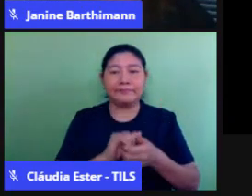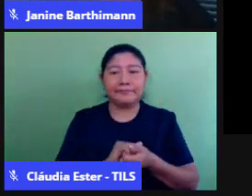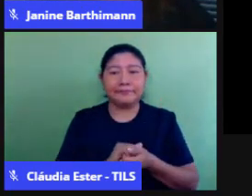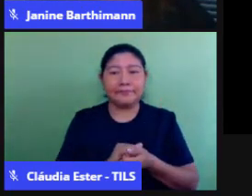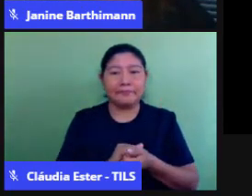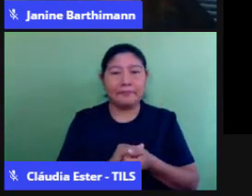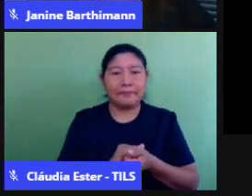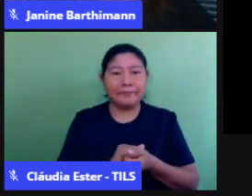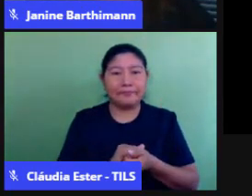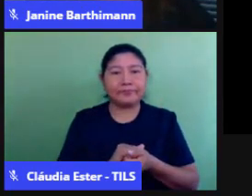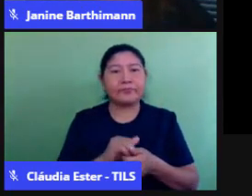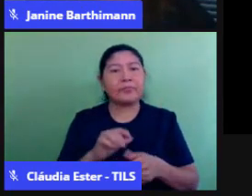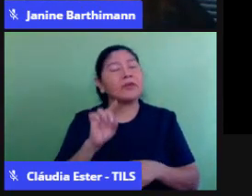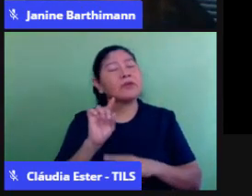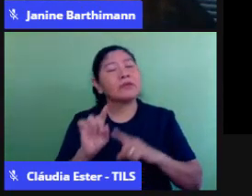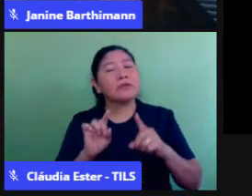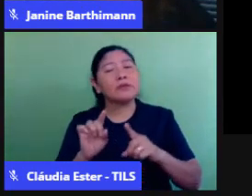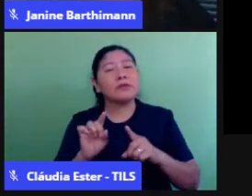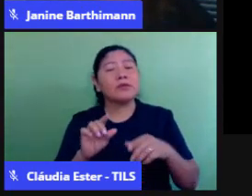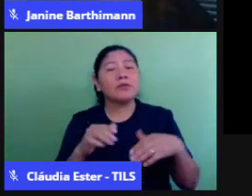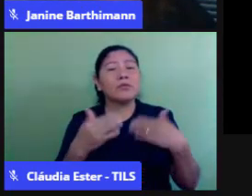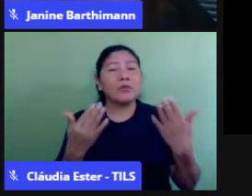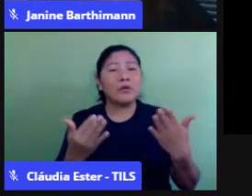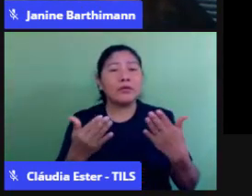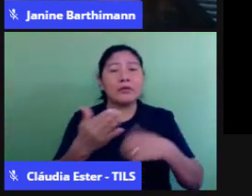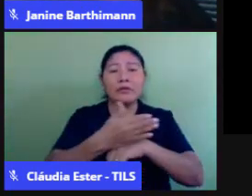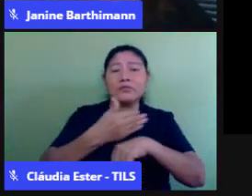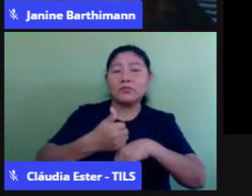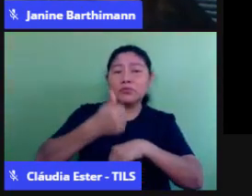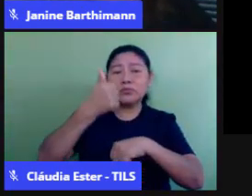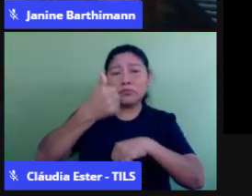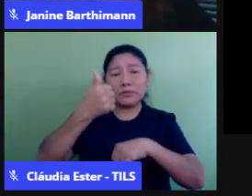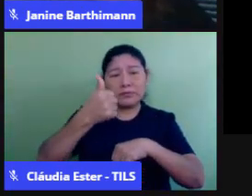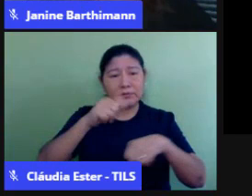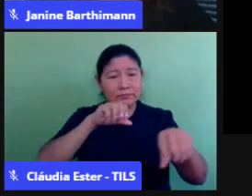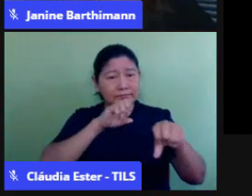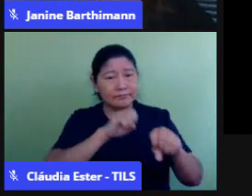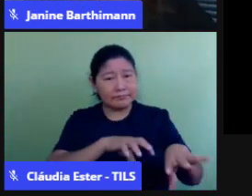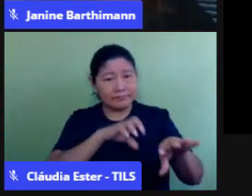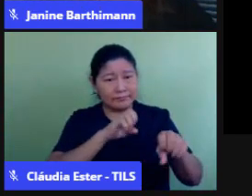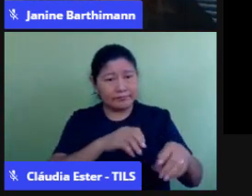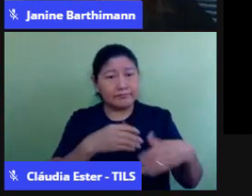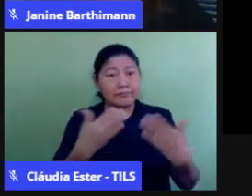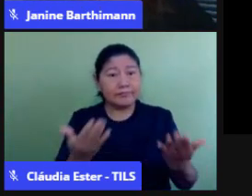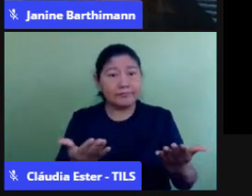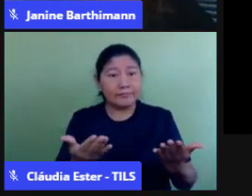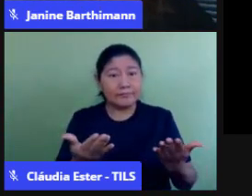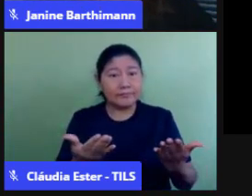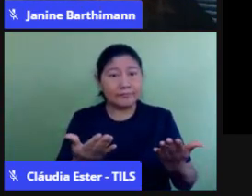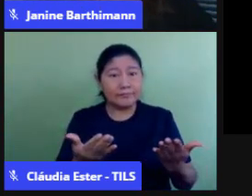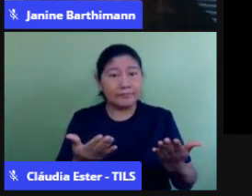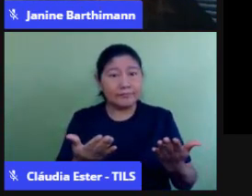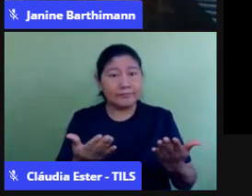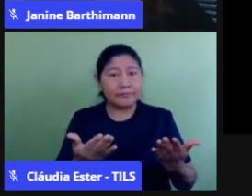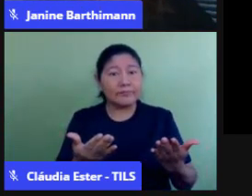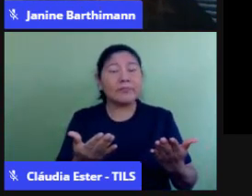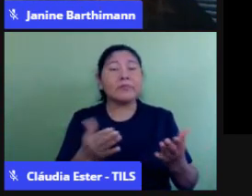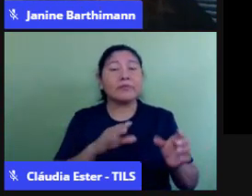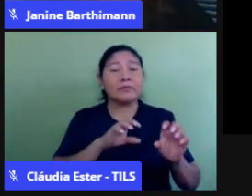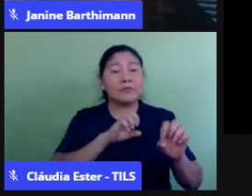E os benefícios educacionais de pensar, né, no ensino híbrido, né? O